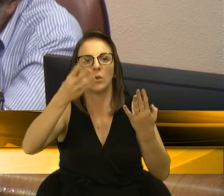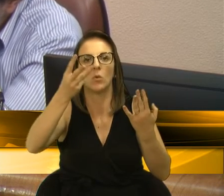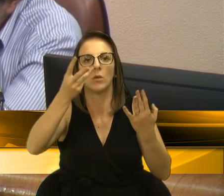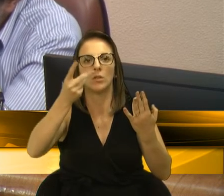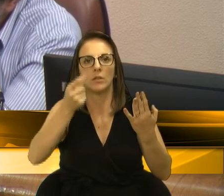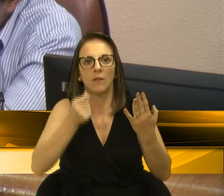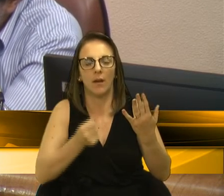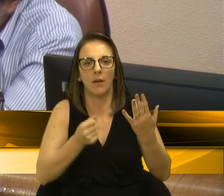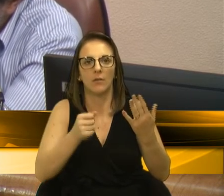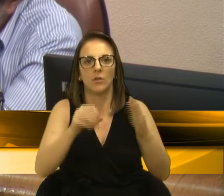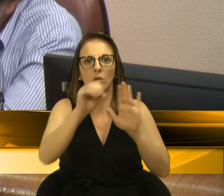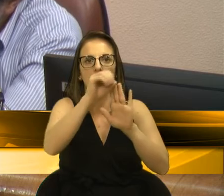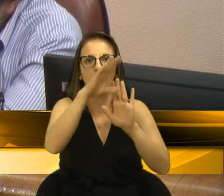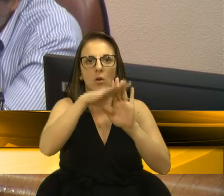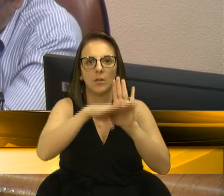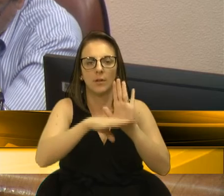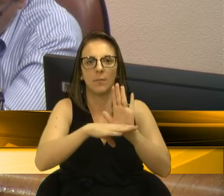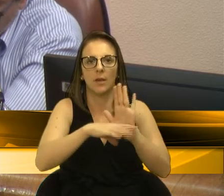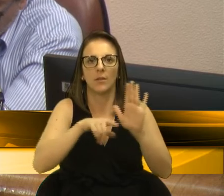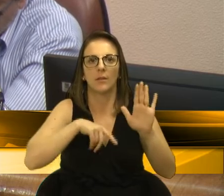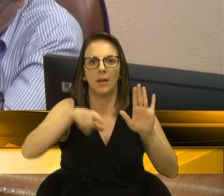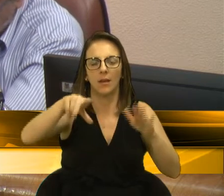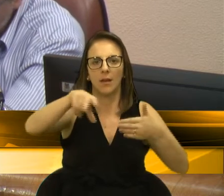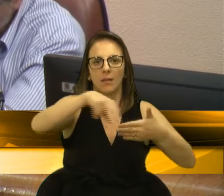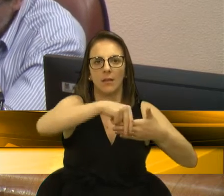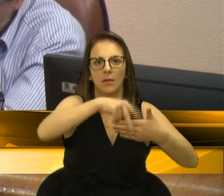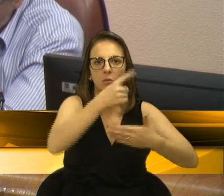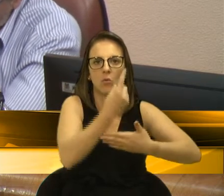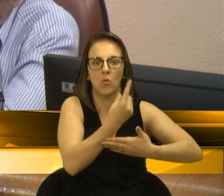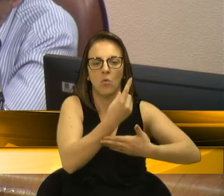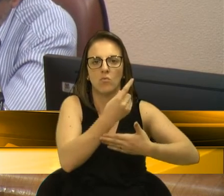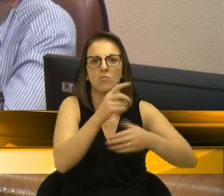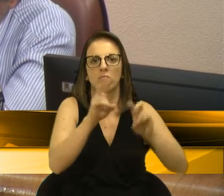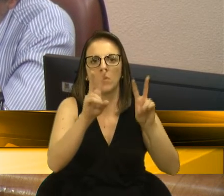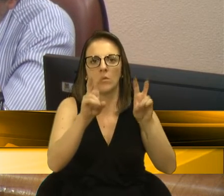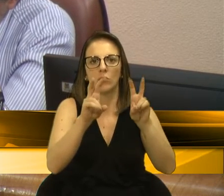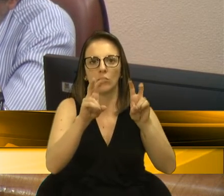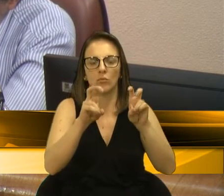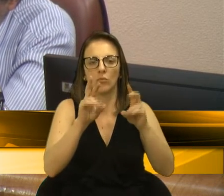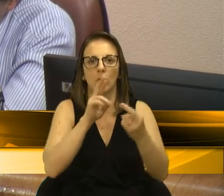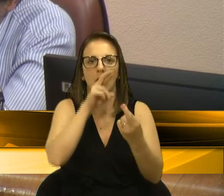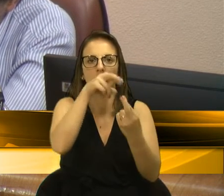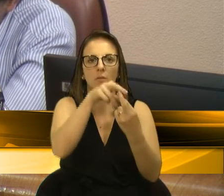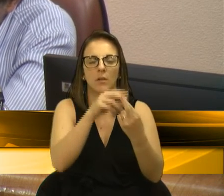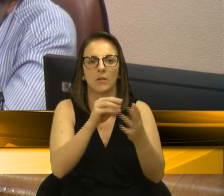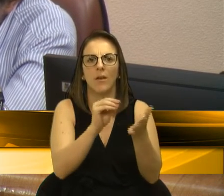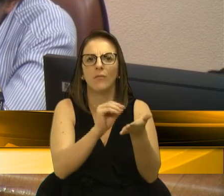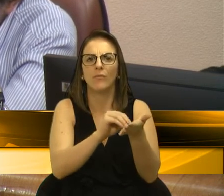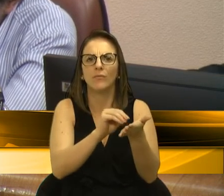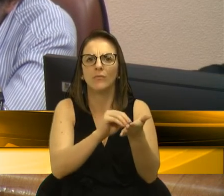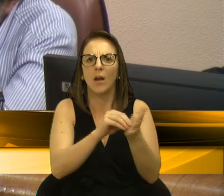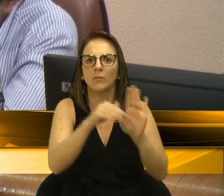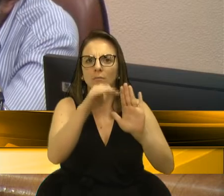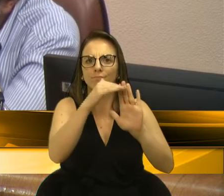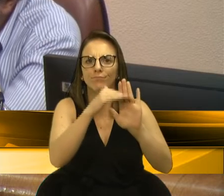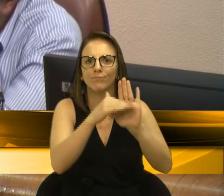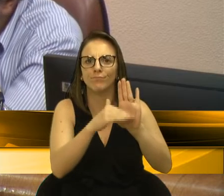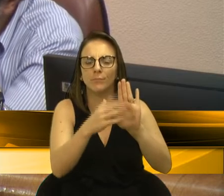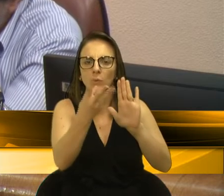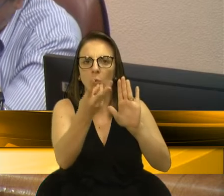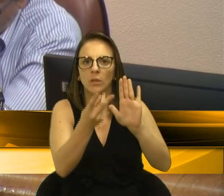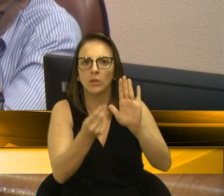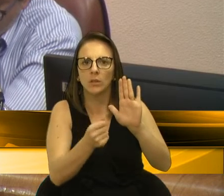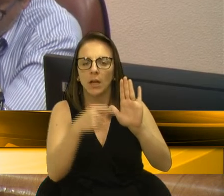estimados, constante no anexo 1 do termo de referência, não há definição de quantitativos estimados para os serviços